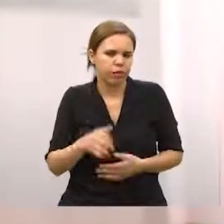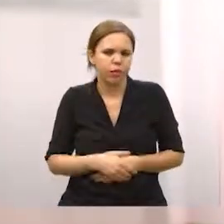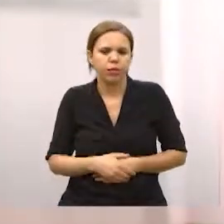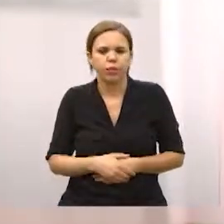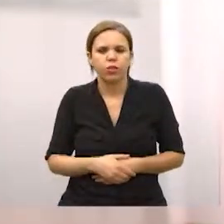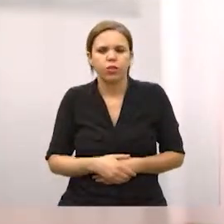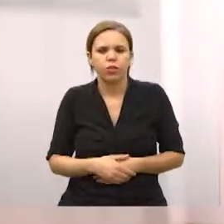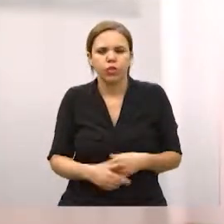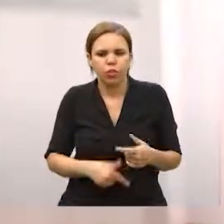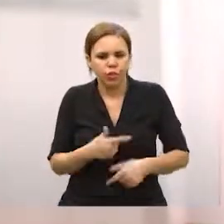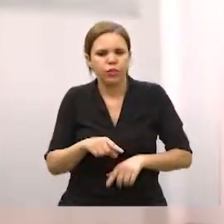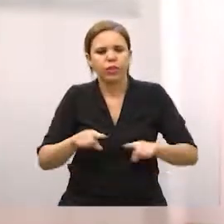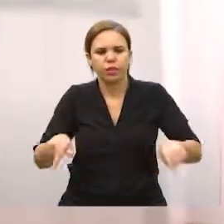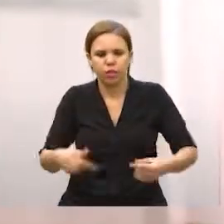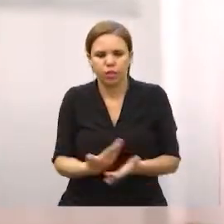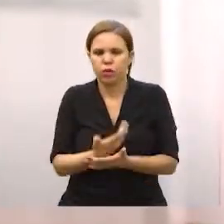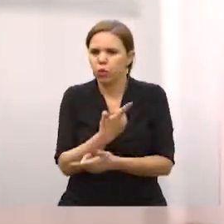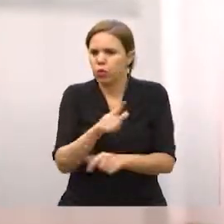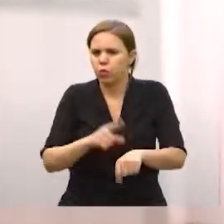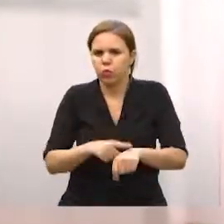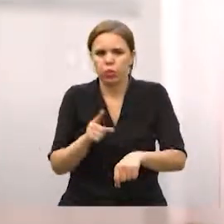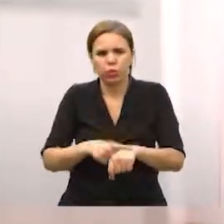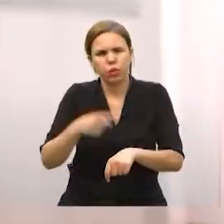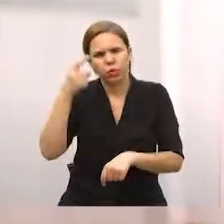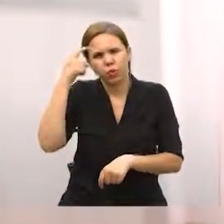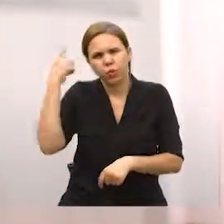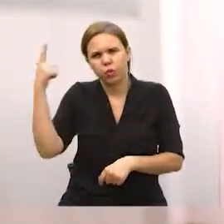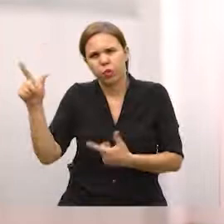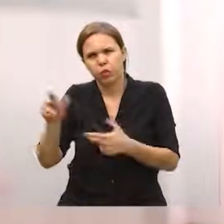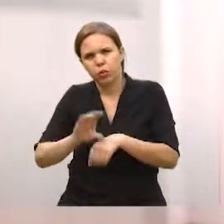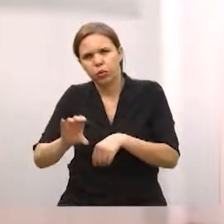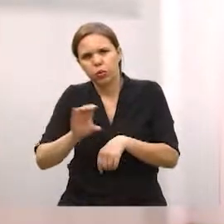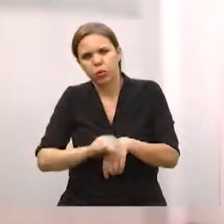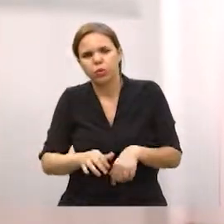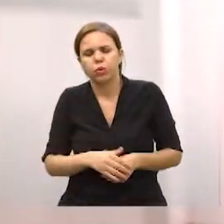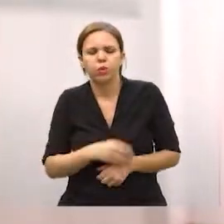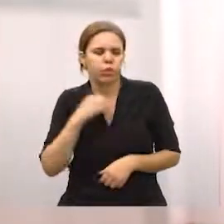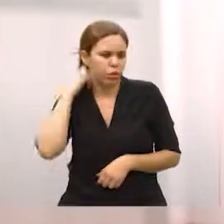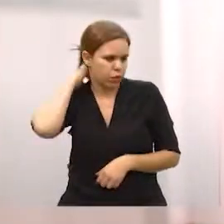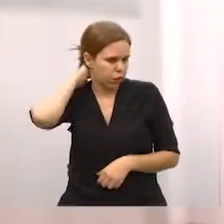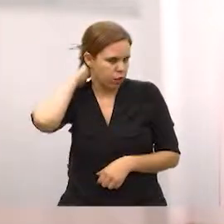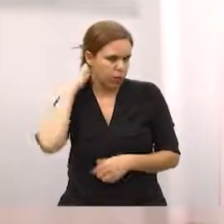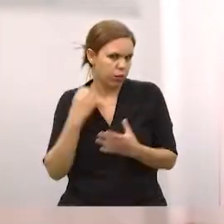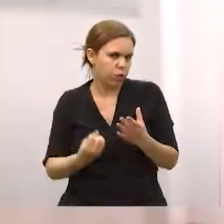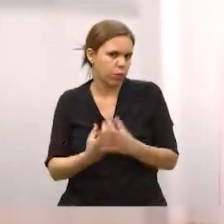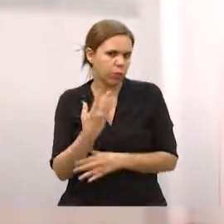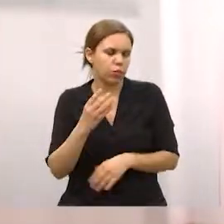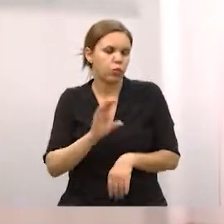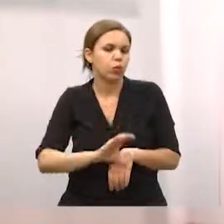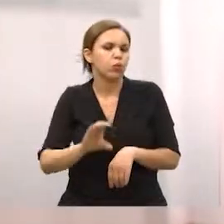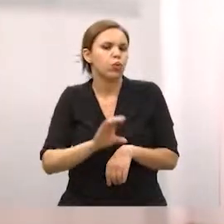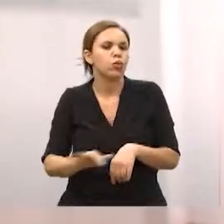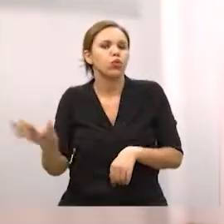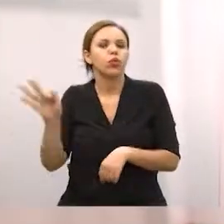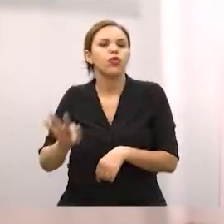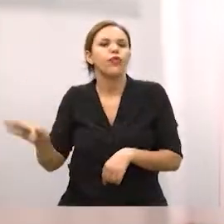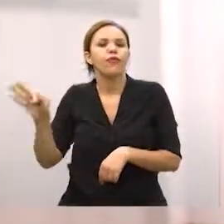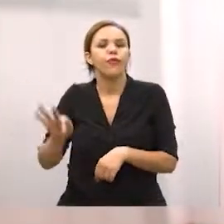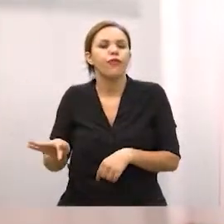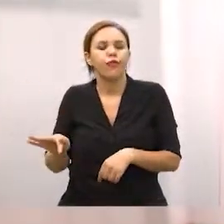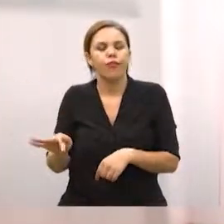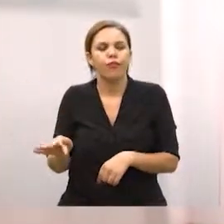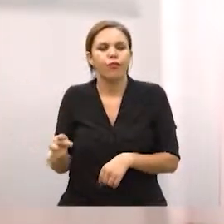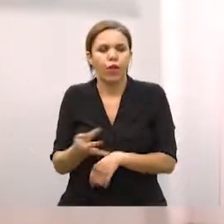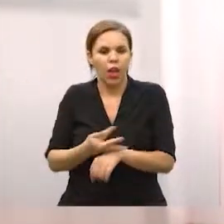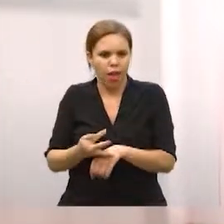legal. E aí, como a gente trabalhava em sala de aula, não tinha tempo para pensar em outros cursos, foi quando nasceu então o curso de férias do